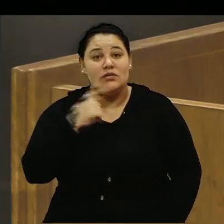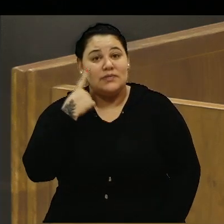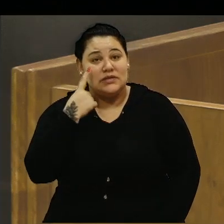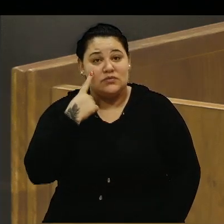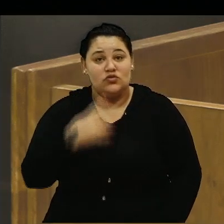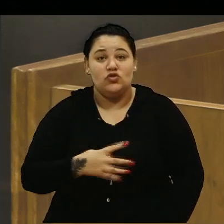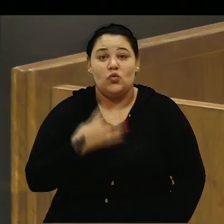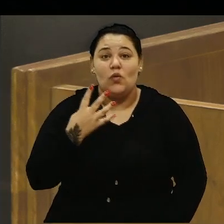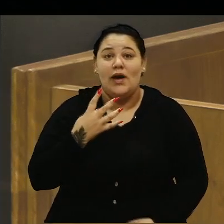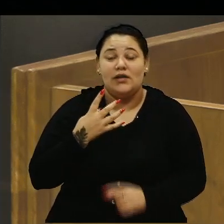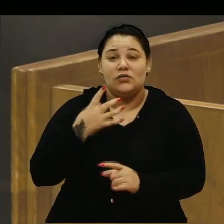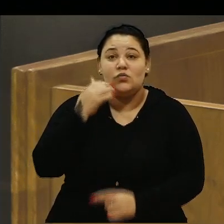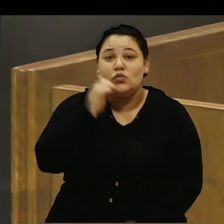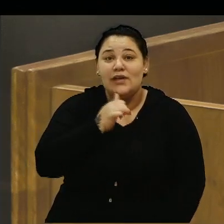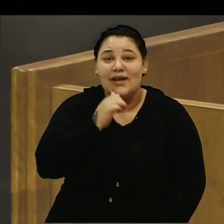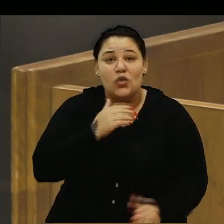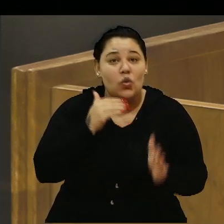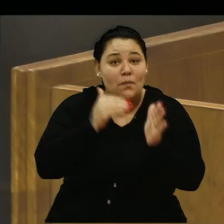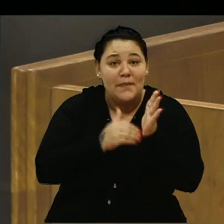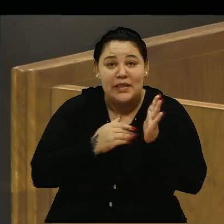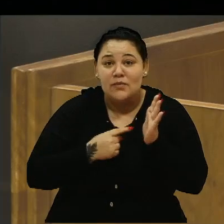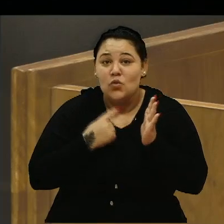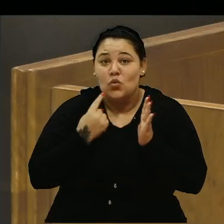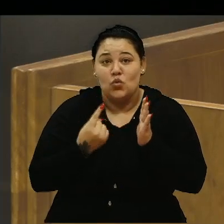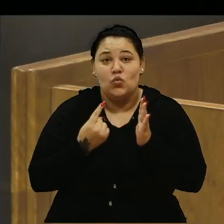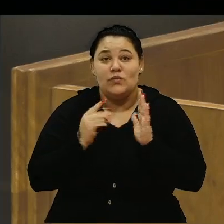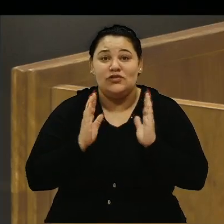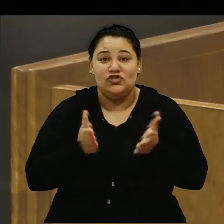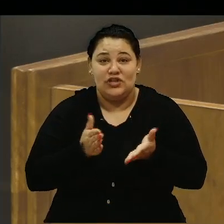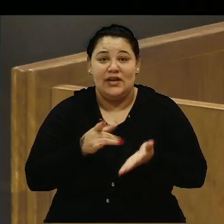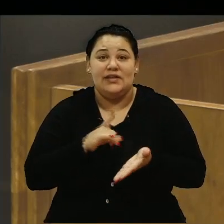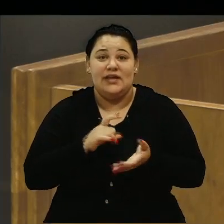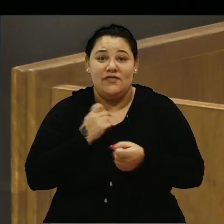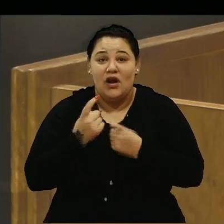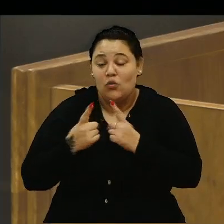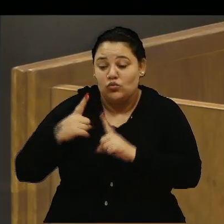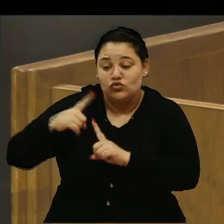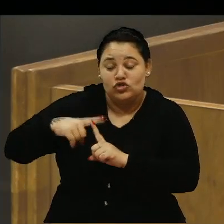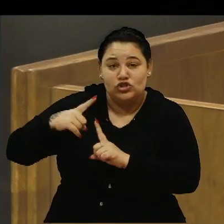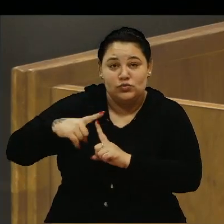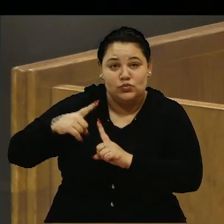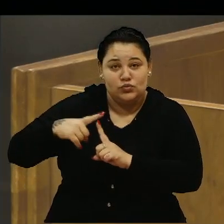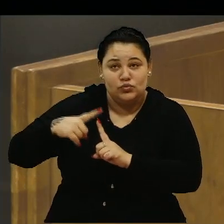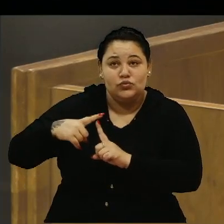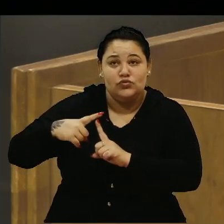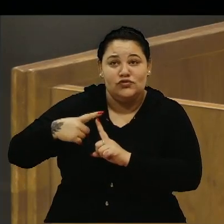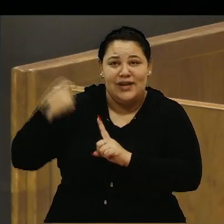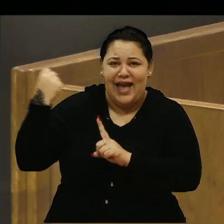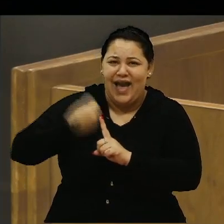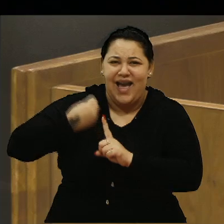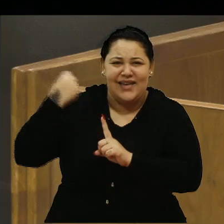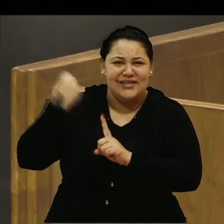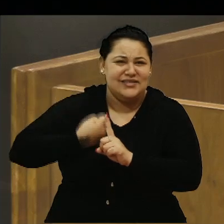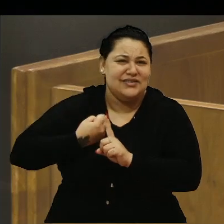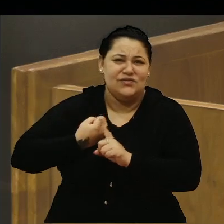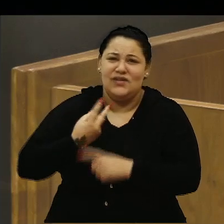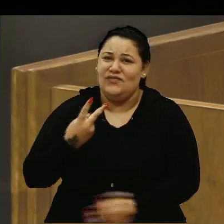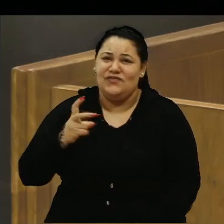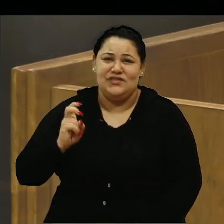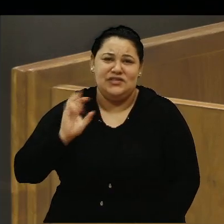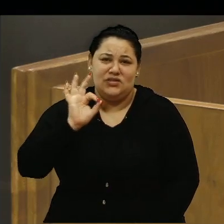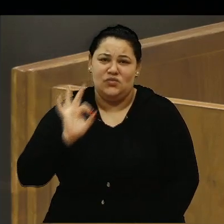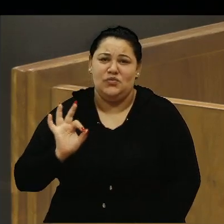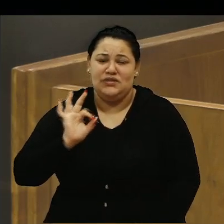4 mulheres, no mínimo uma, já sofreu algum tipo de agressão, isso é 25%